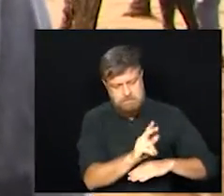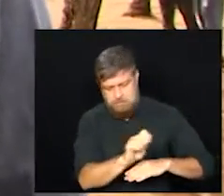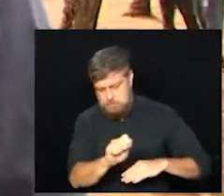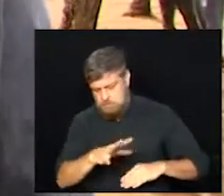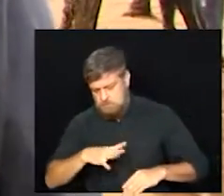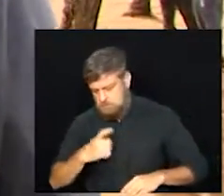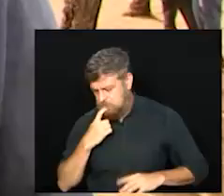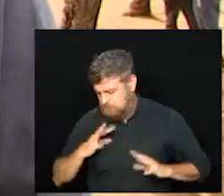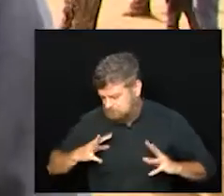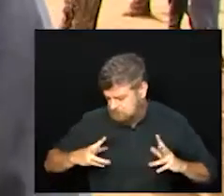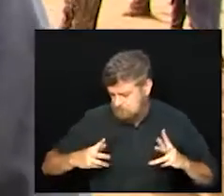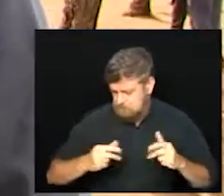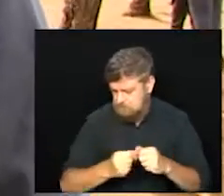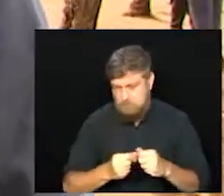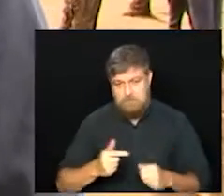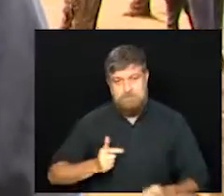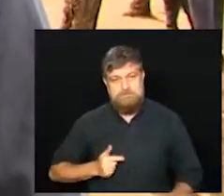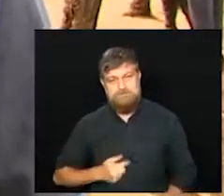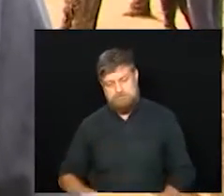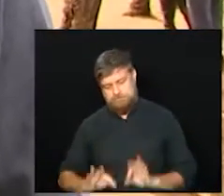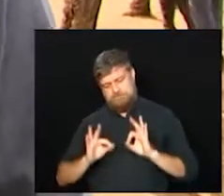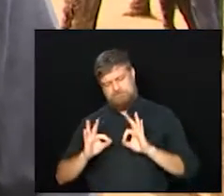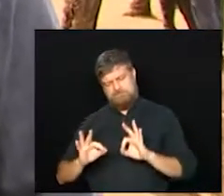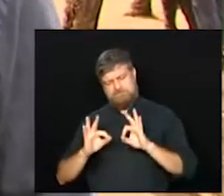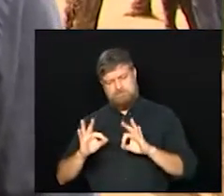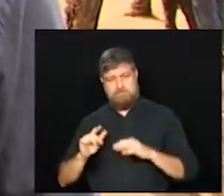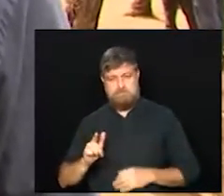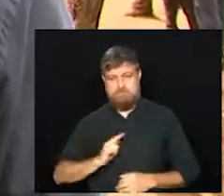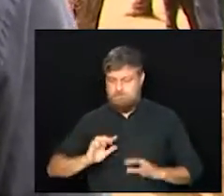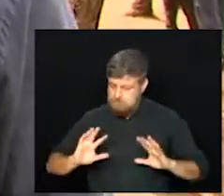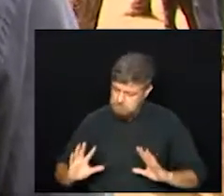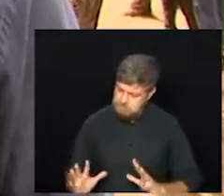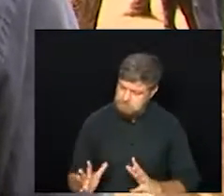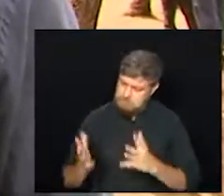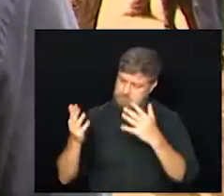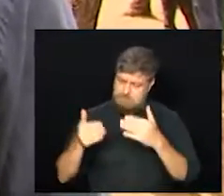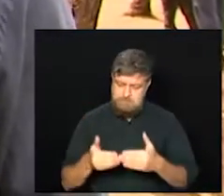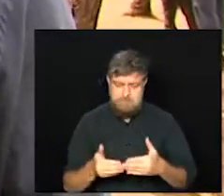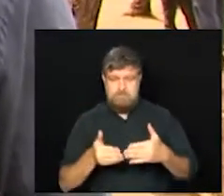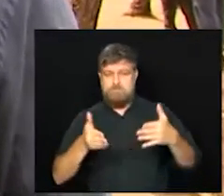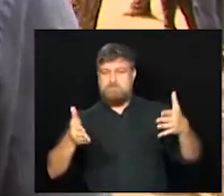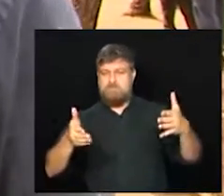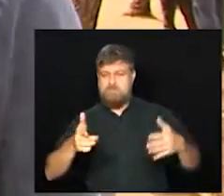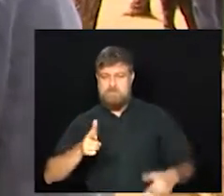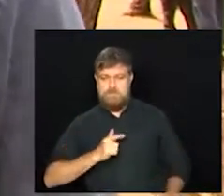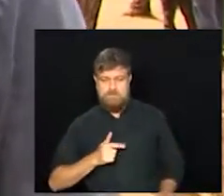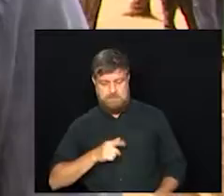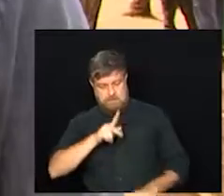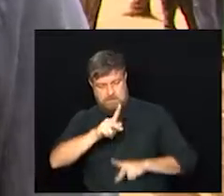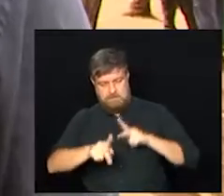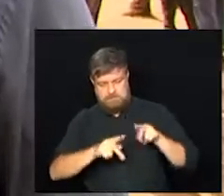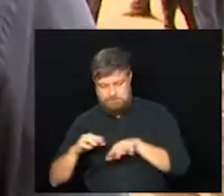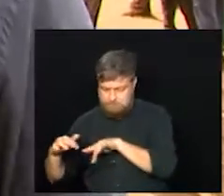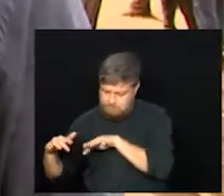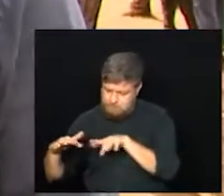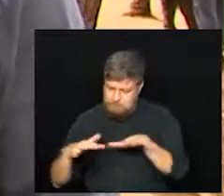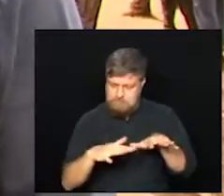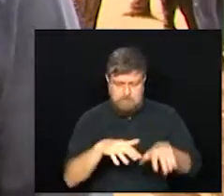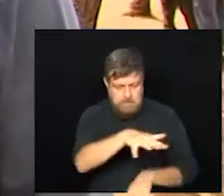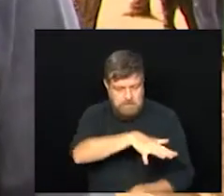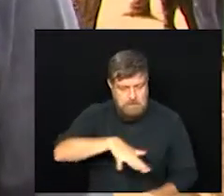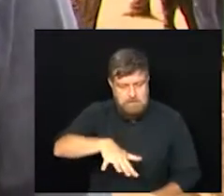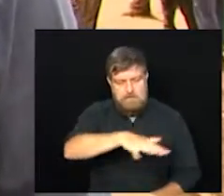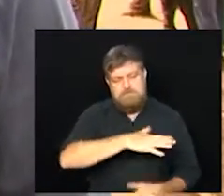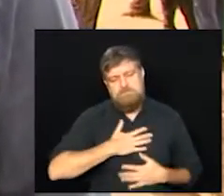Campinas. E com certeza será uma grande festa de inauguração, onde será entregue para a população uma área de